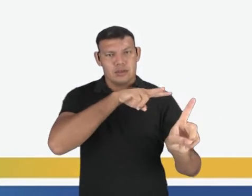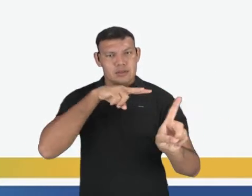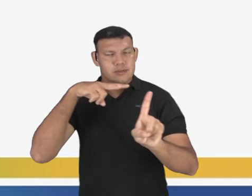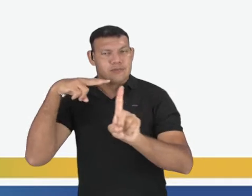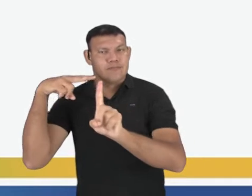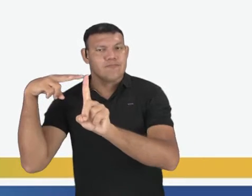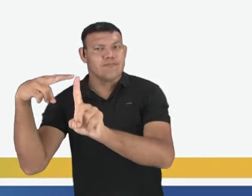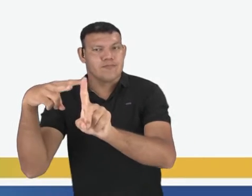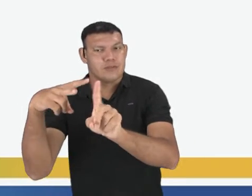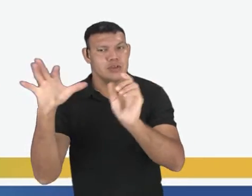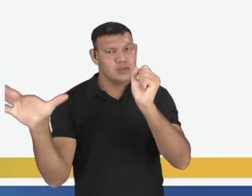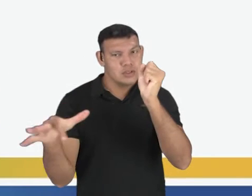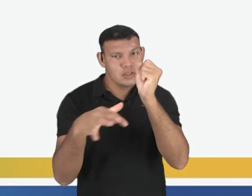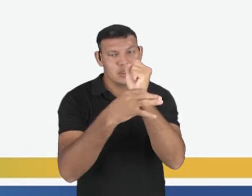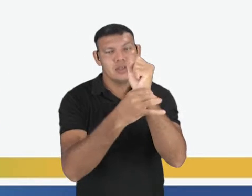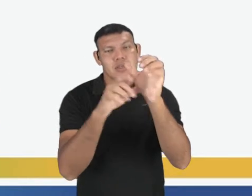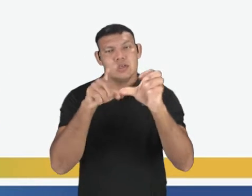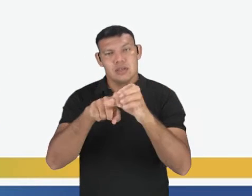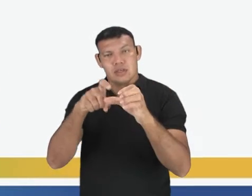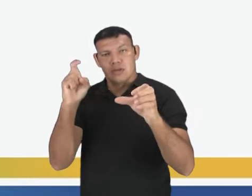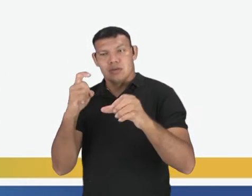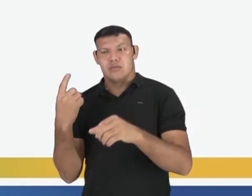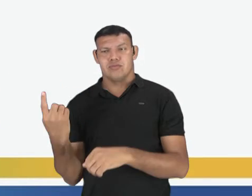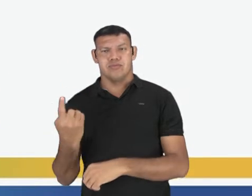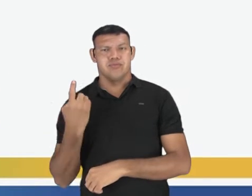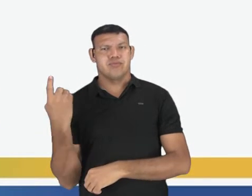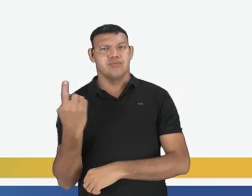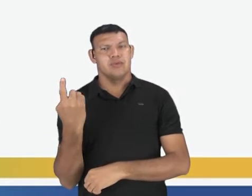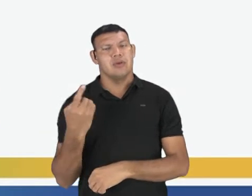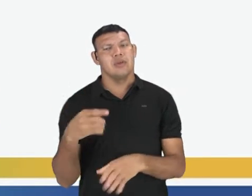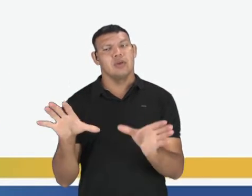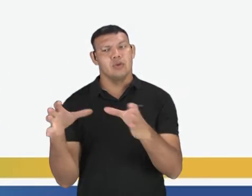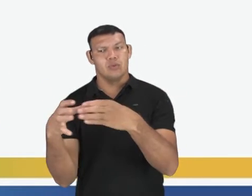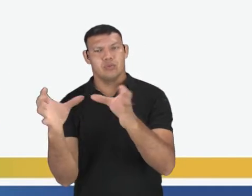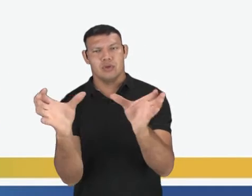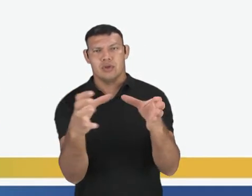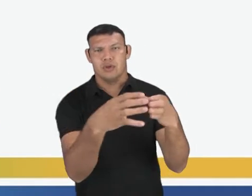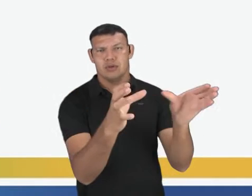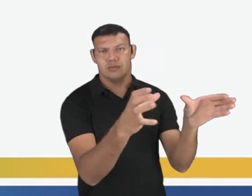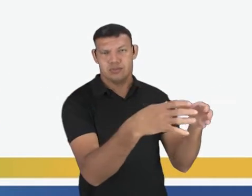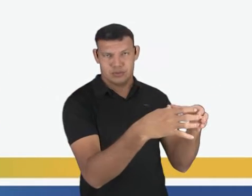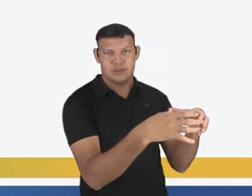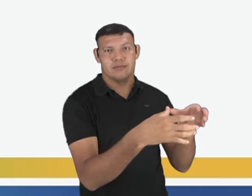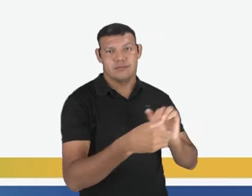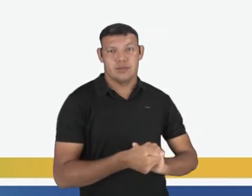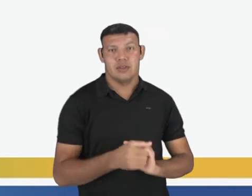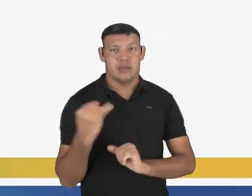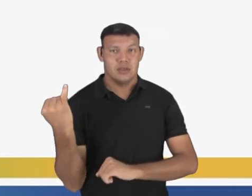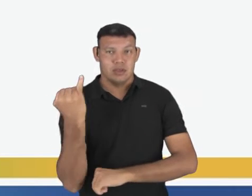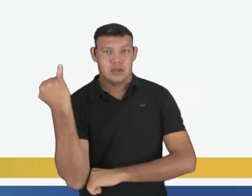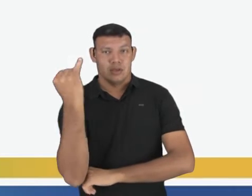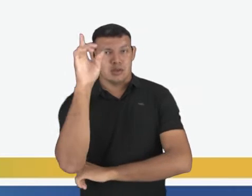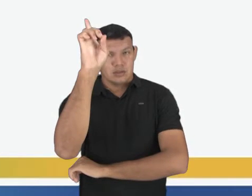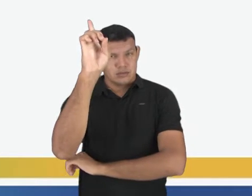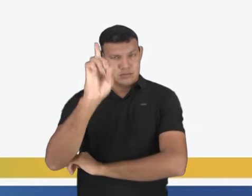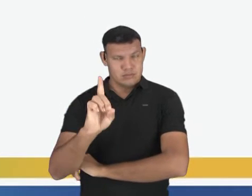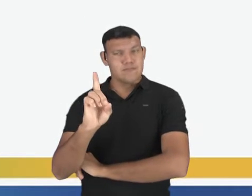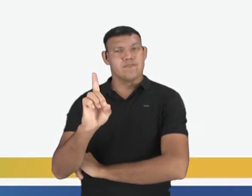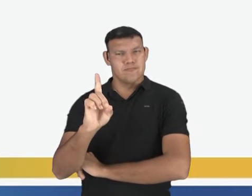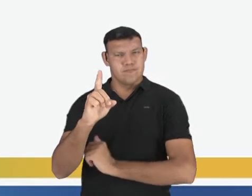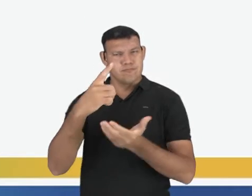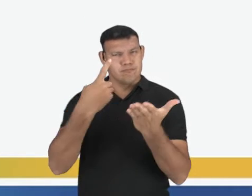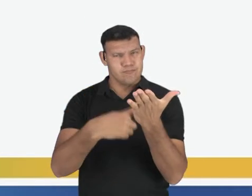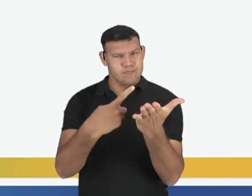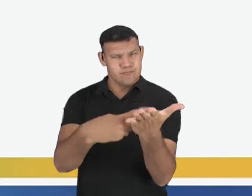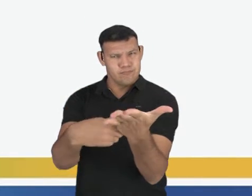garantir, então, a autonomia tanto individual, né, como coletiva. A importância do direito como elemento conformador em